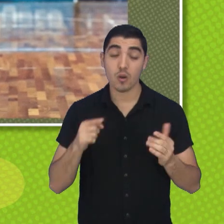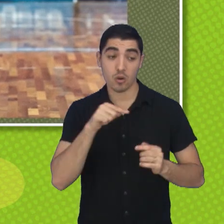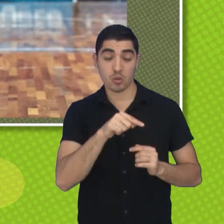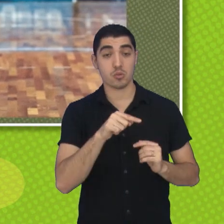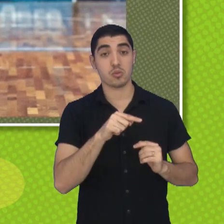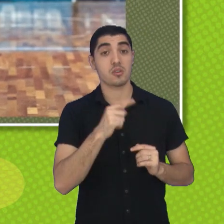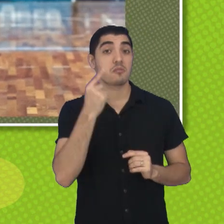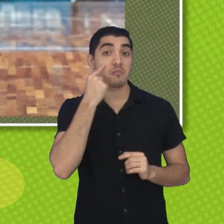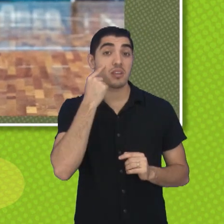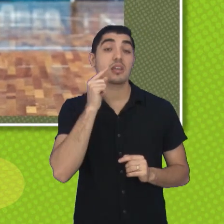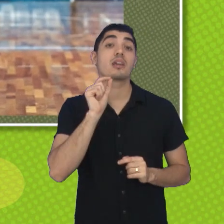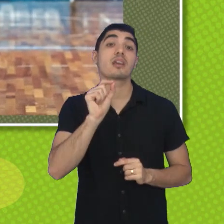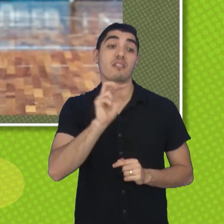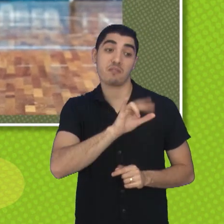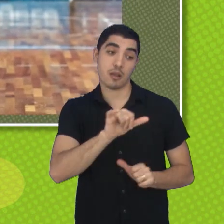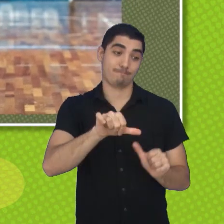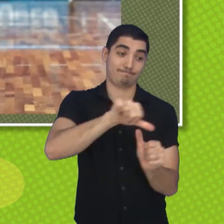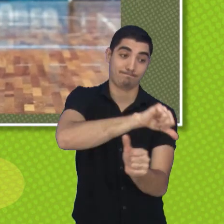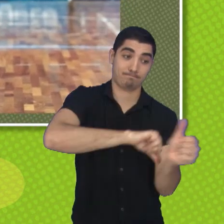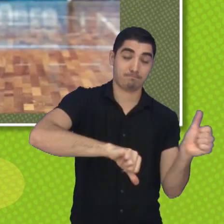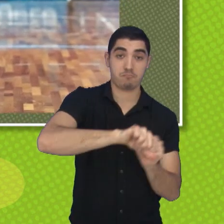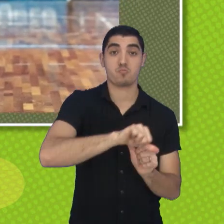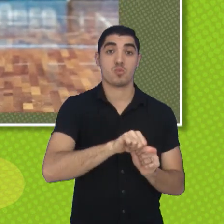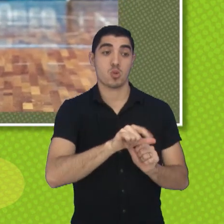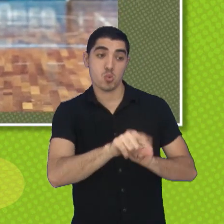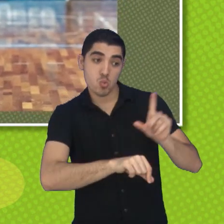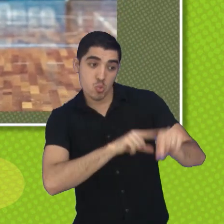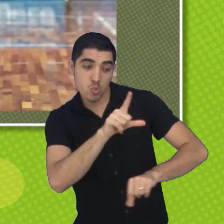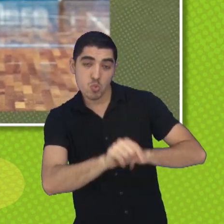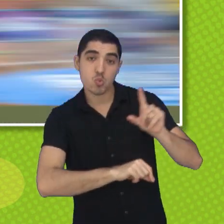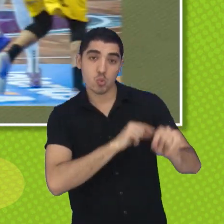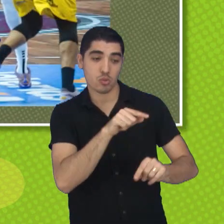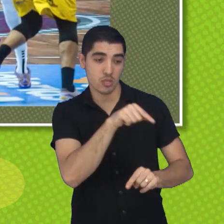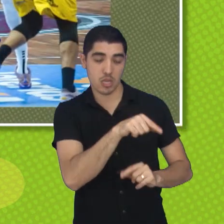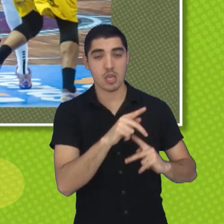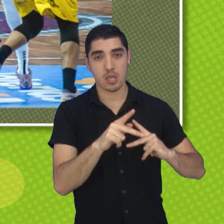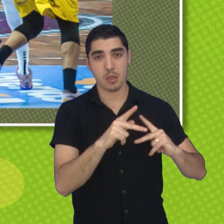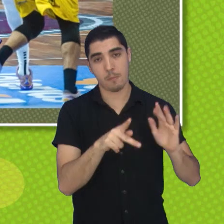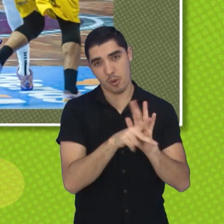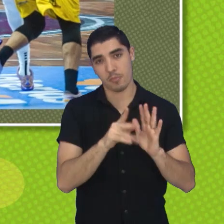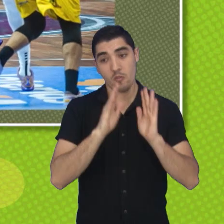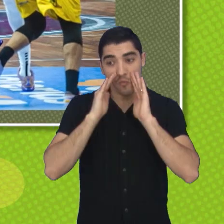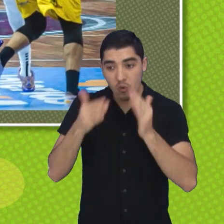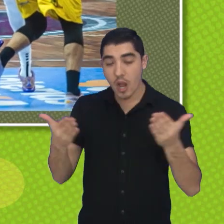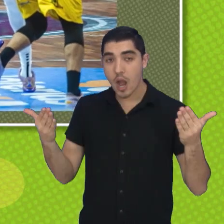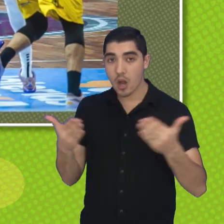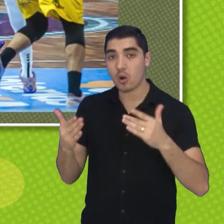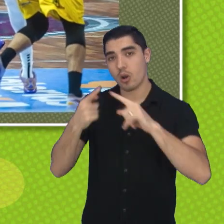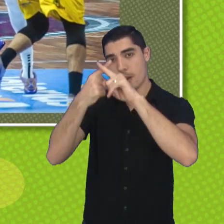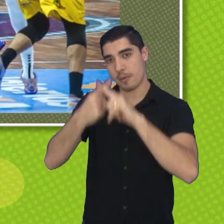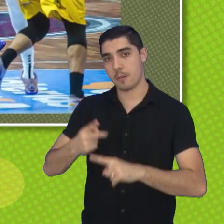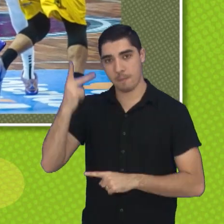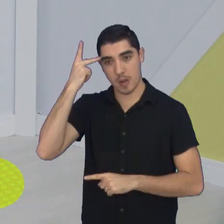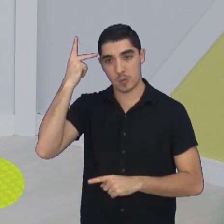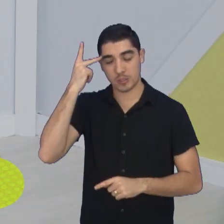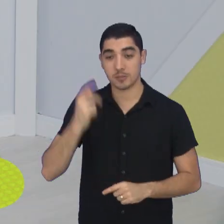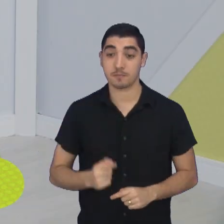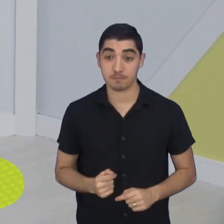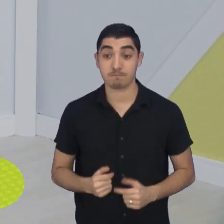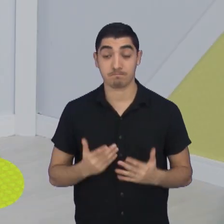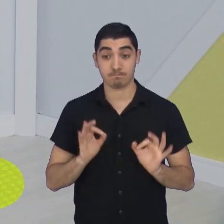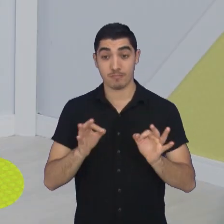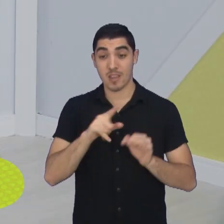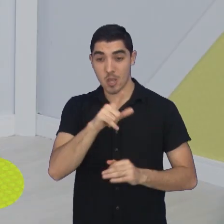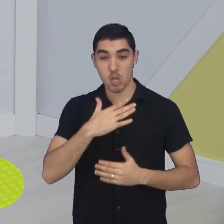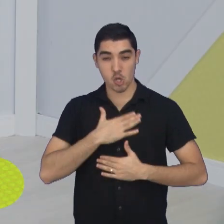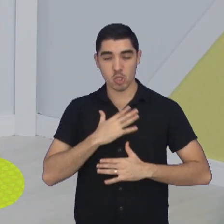acontecer, se vai ter alguma reformulação no elenco, já visando o Campeonato Paulista, que começa no segundo semestre. Pois é, quem gosta de basquete